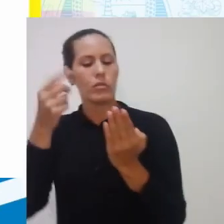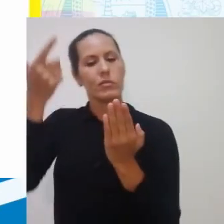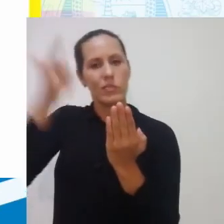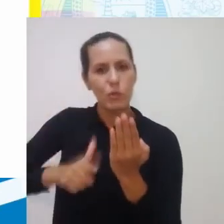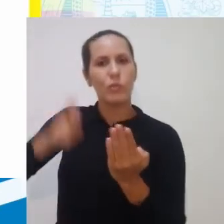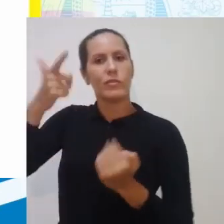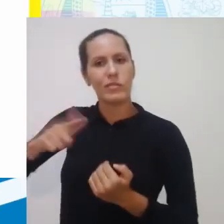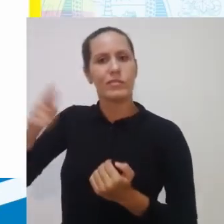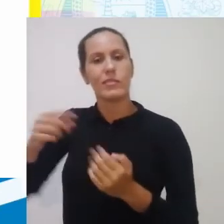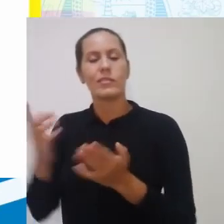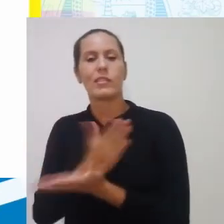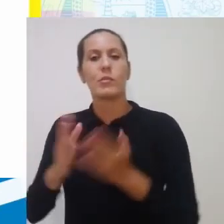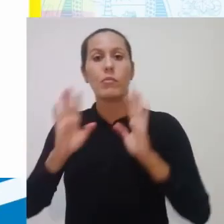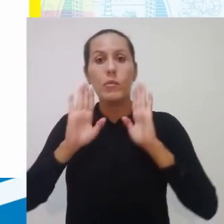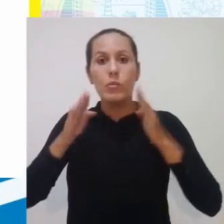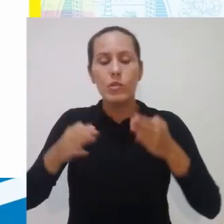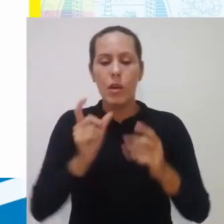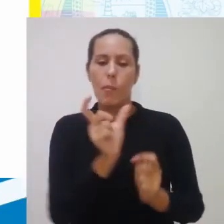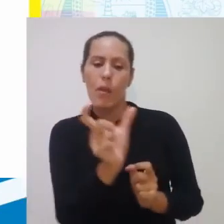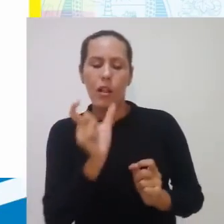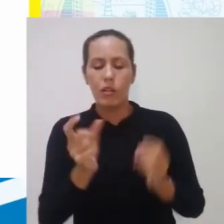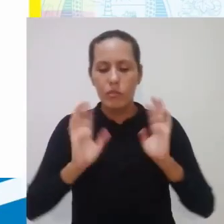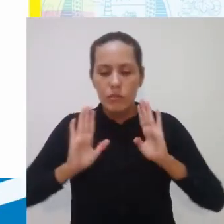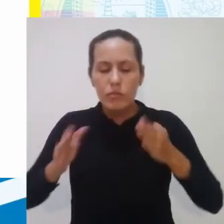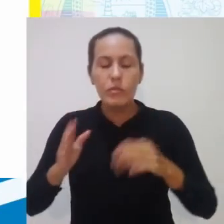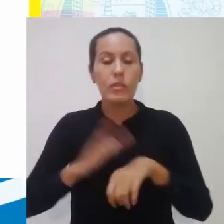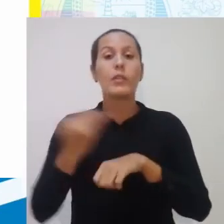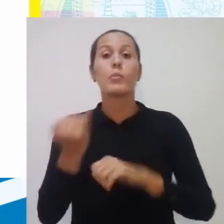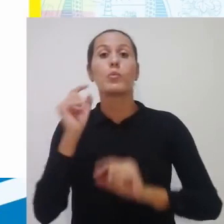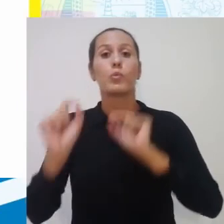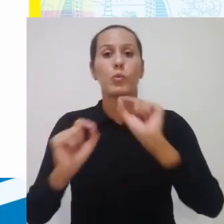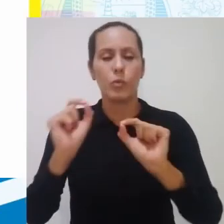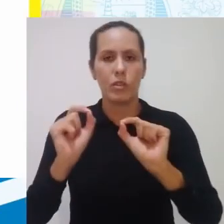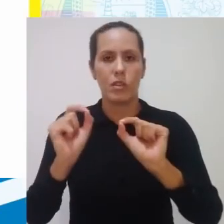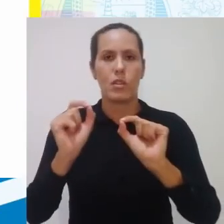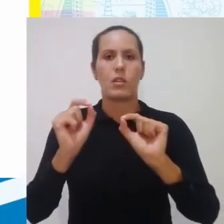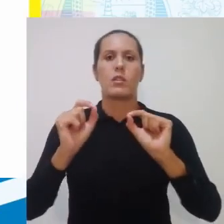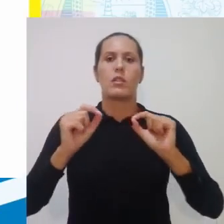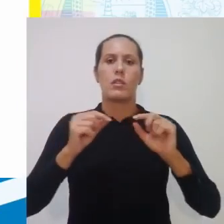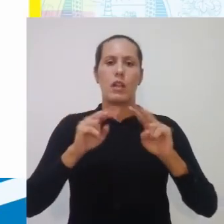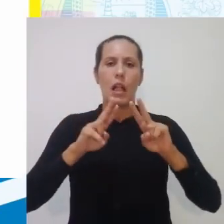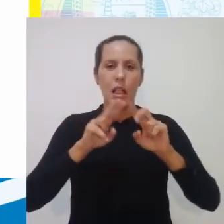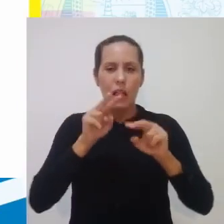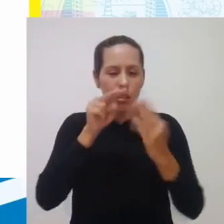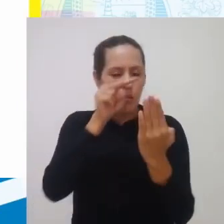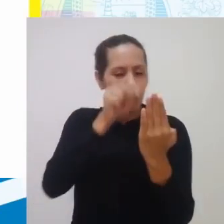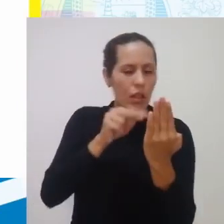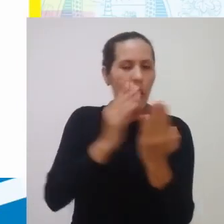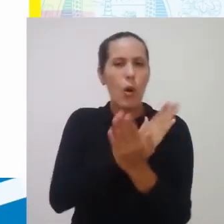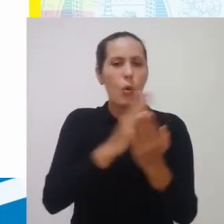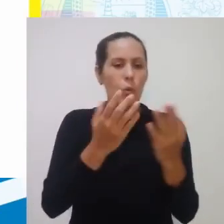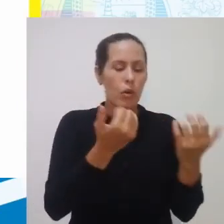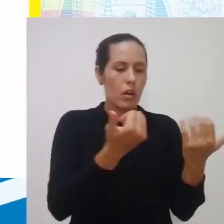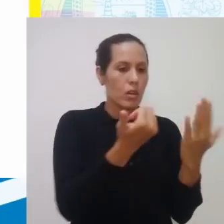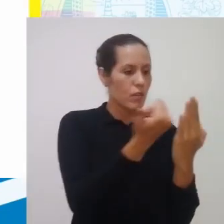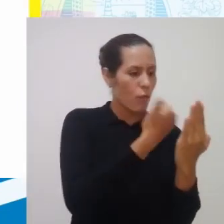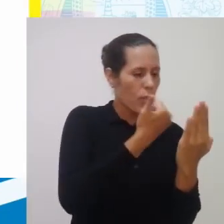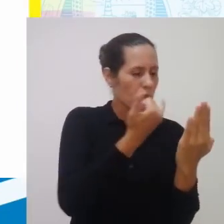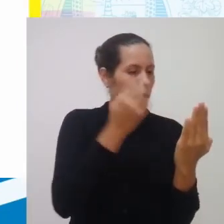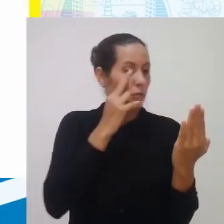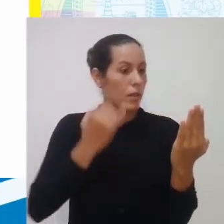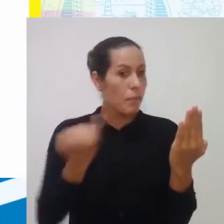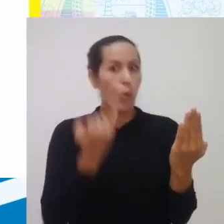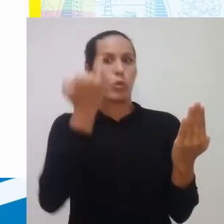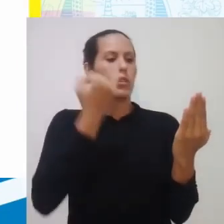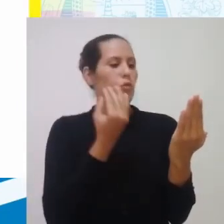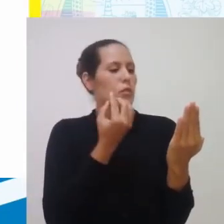algumas palavras e a ideia central. Além disso, é importante, na hora da leitura, destacar mesmo aquelas informações que você